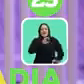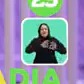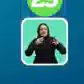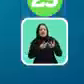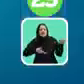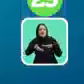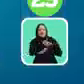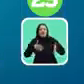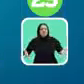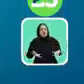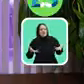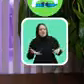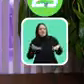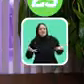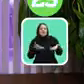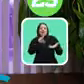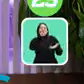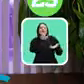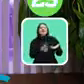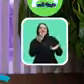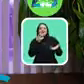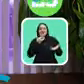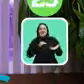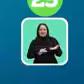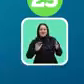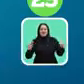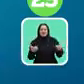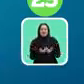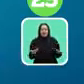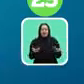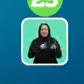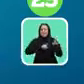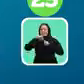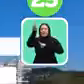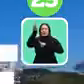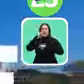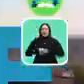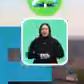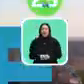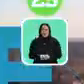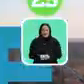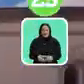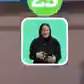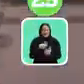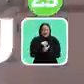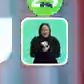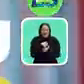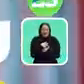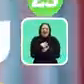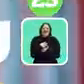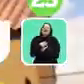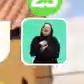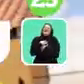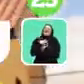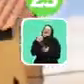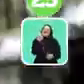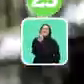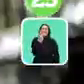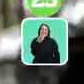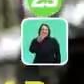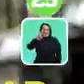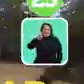situações do dia a dia para estimular a criança. Então, nós estamos simplesmente na vanguarda no Brasil. Sabe, sabe o que eu sinto